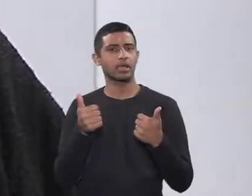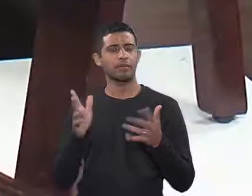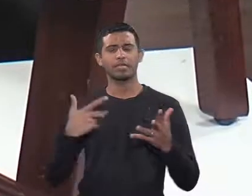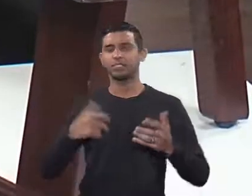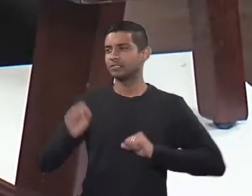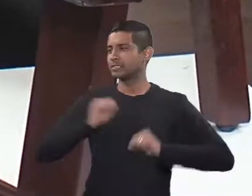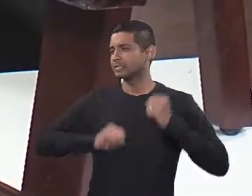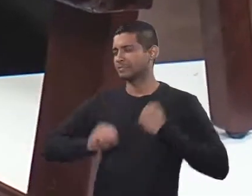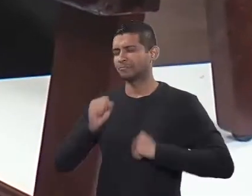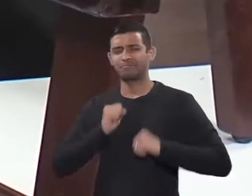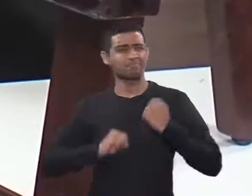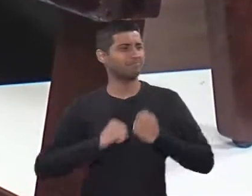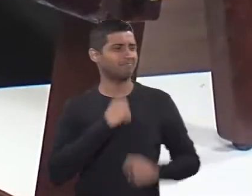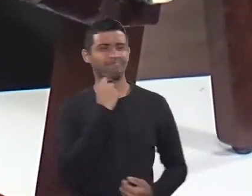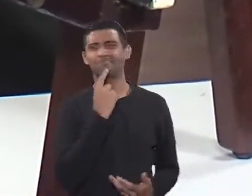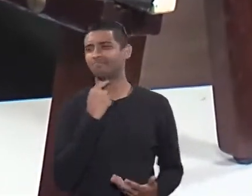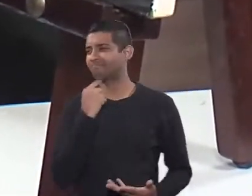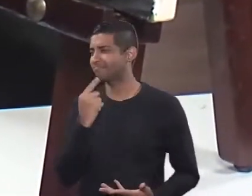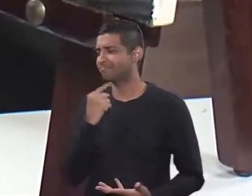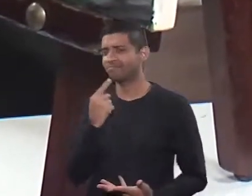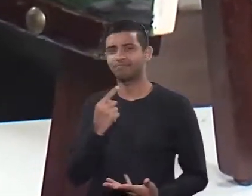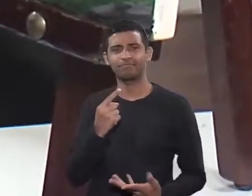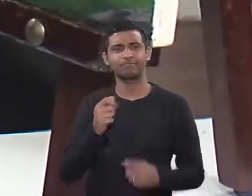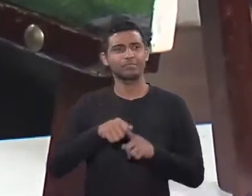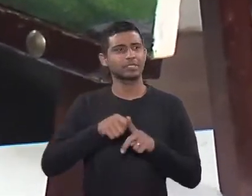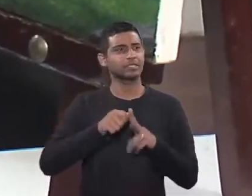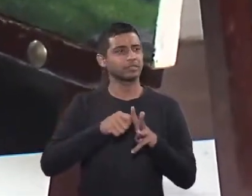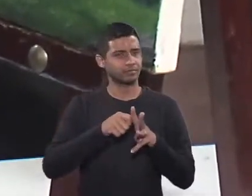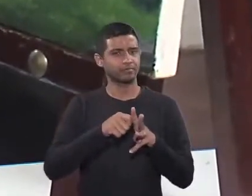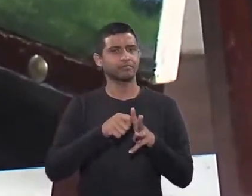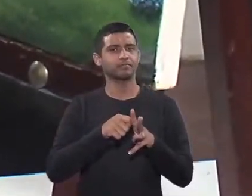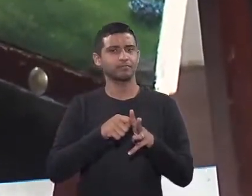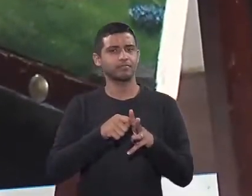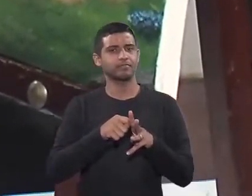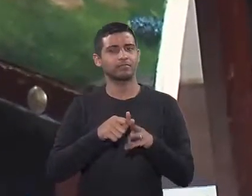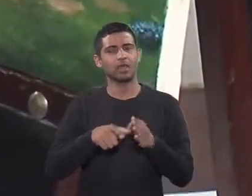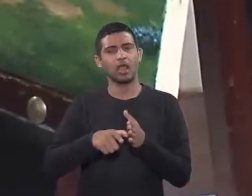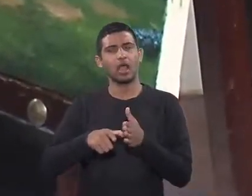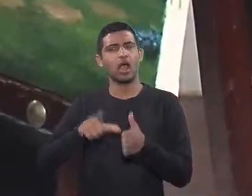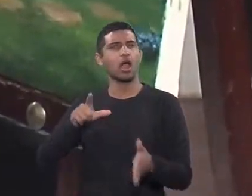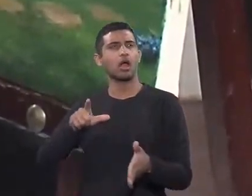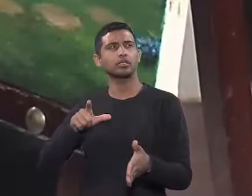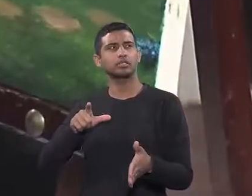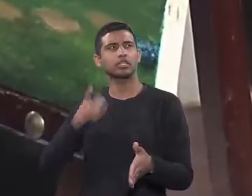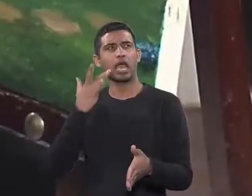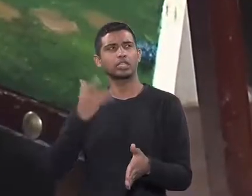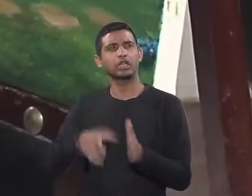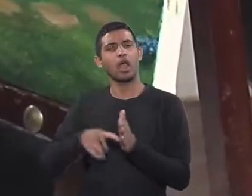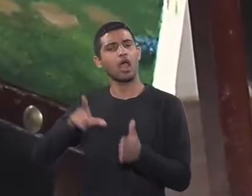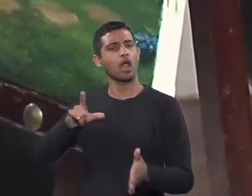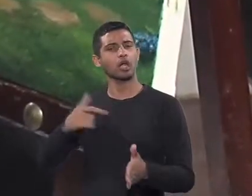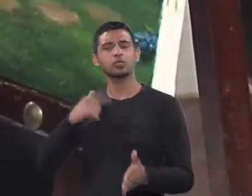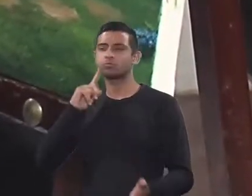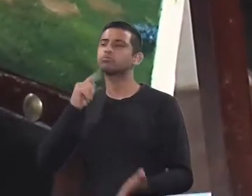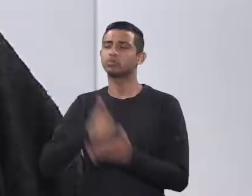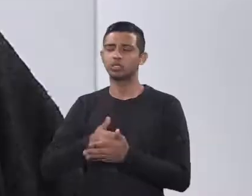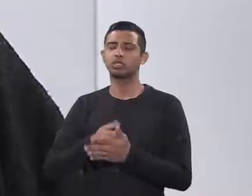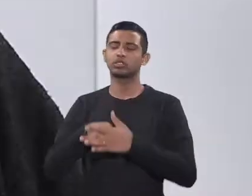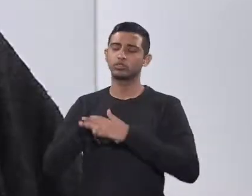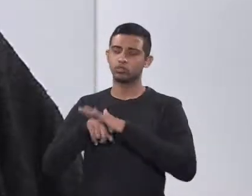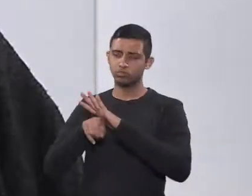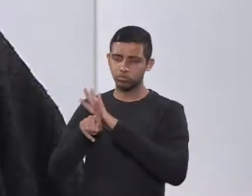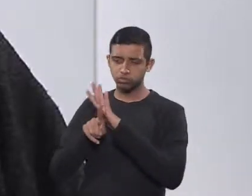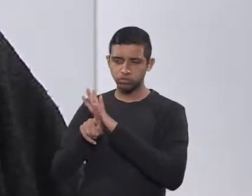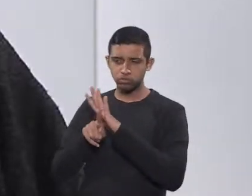fiquei sossegada. E com 3 meses... Foi antes dos 3 meses, eu decidi